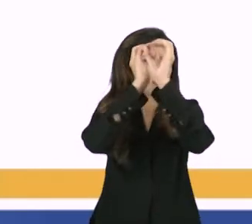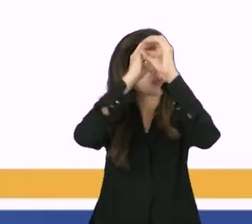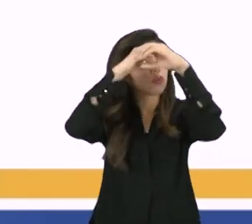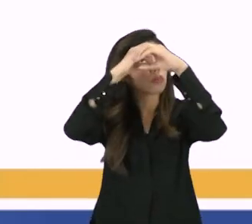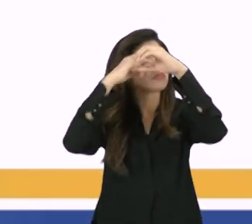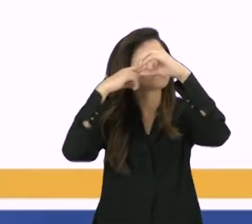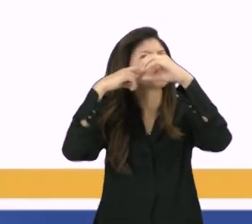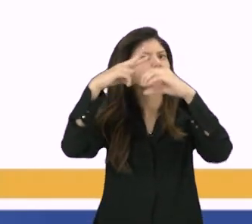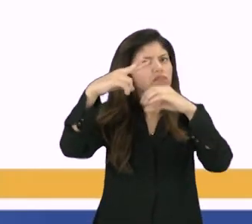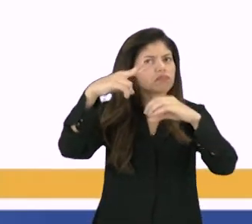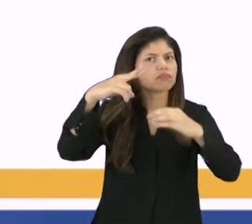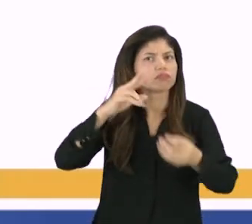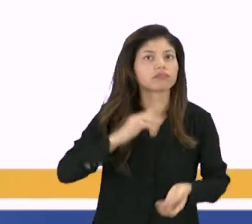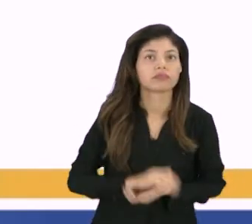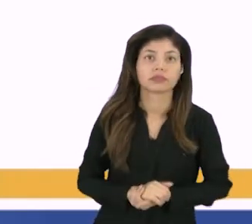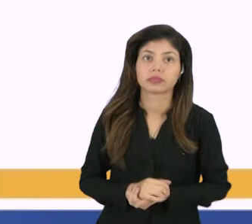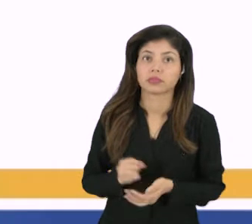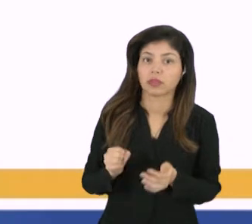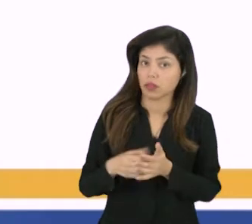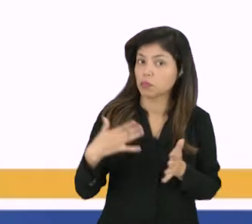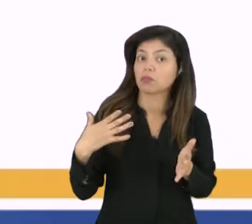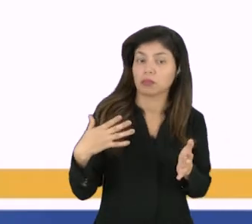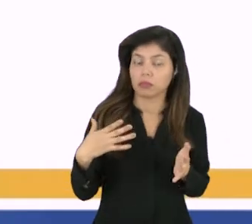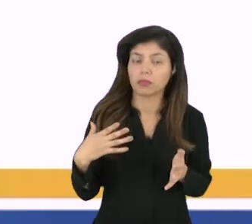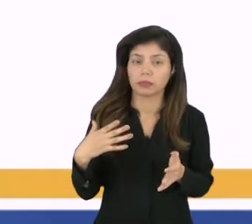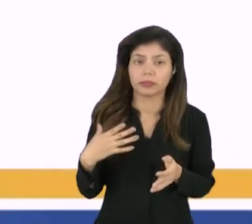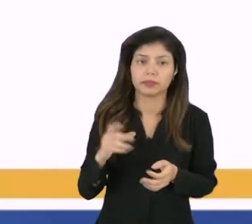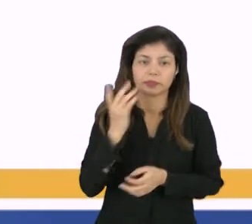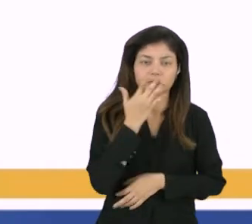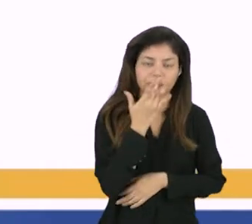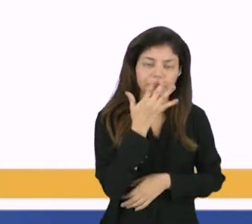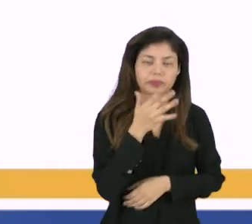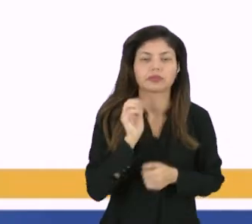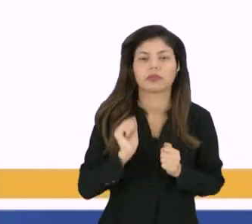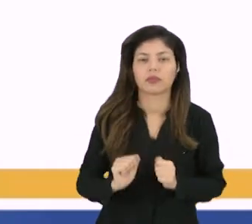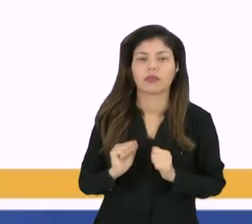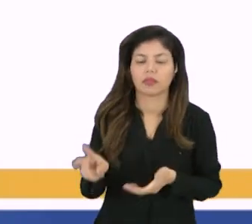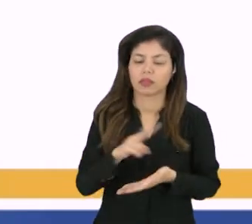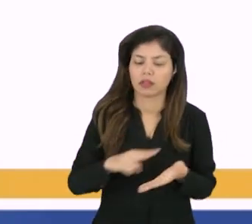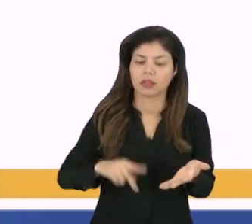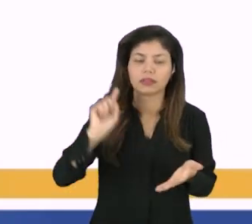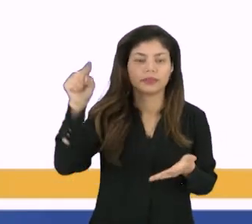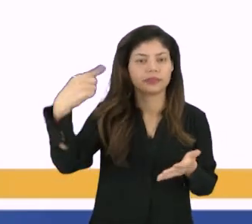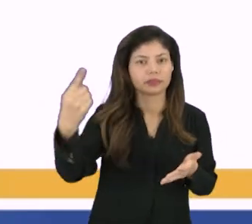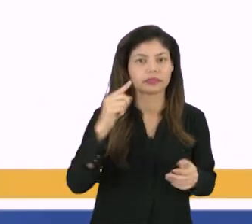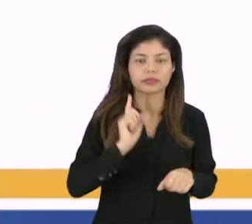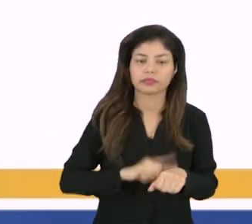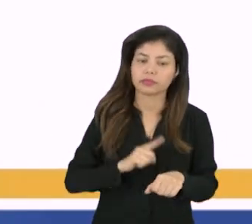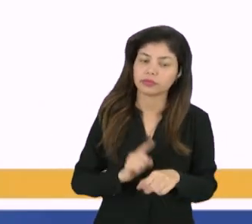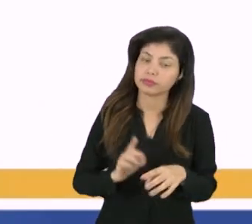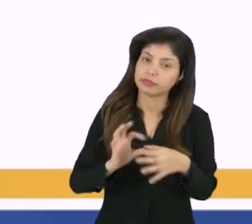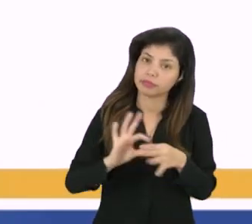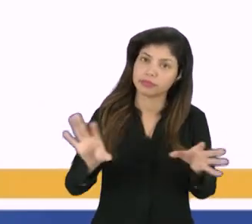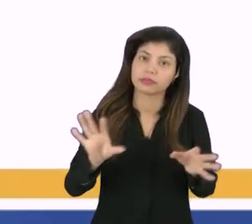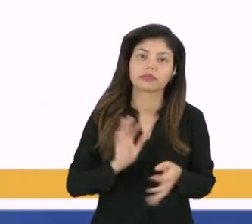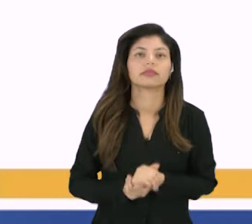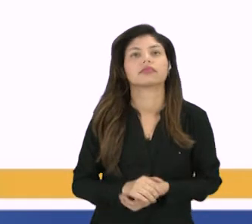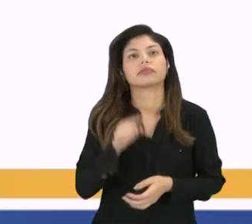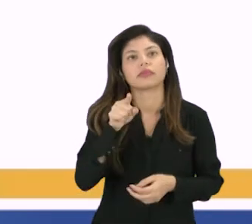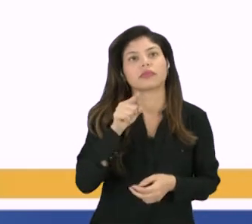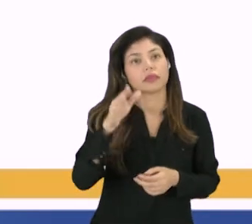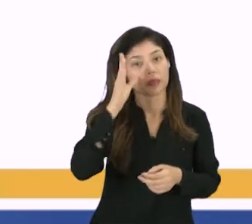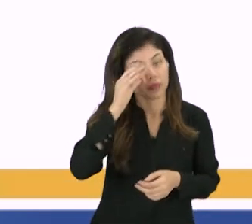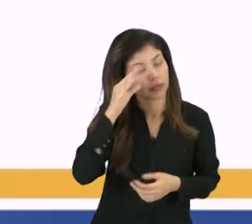potente? É um minutinho de leitura, tem vários dados lá, várias curiosidades. Você pode ler depois quando você tiver seu tempo livre. Isso aqui foi só